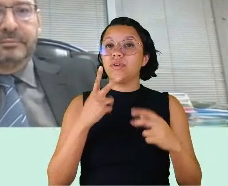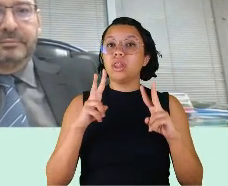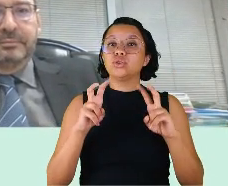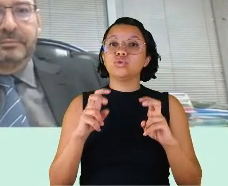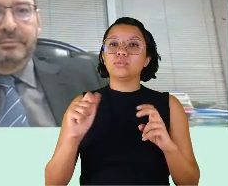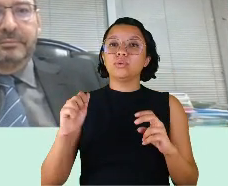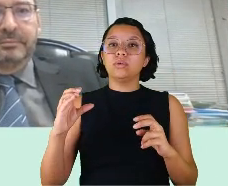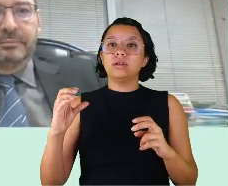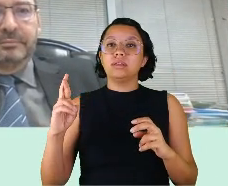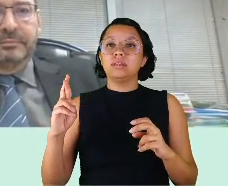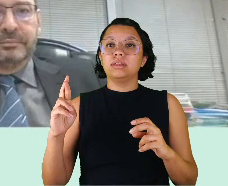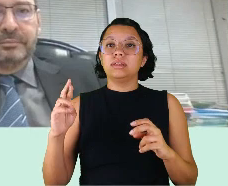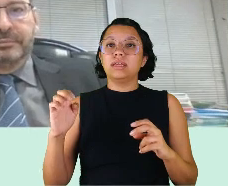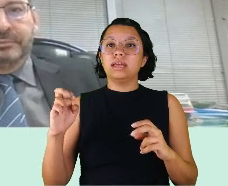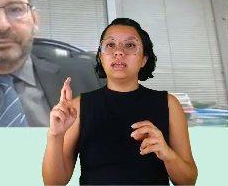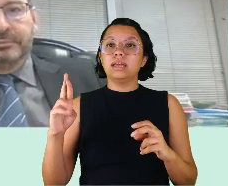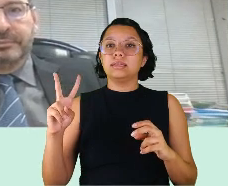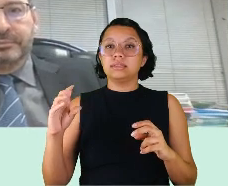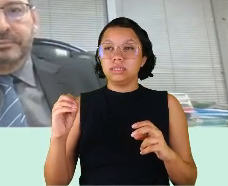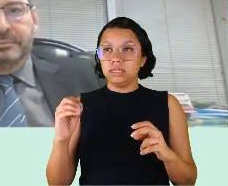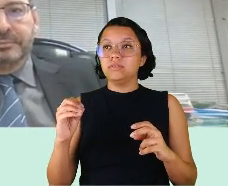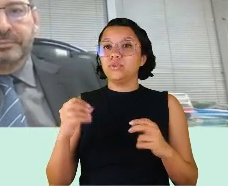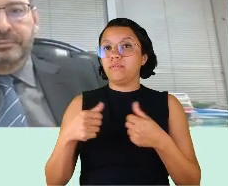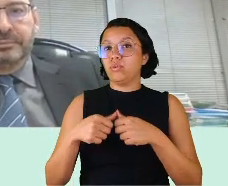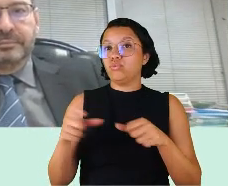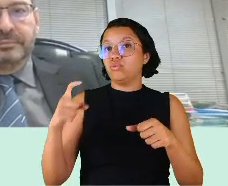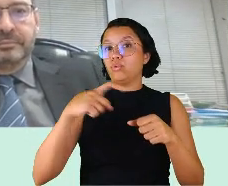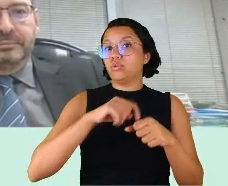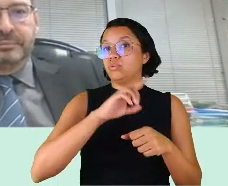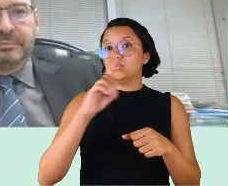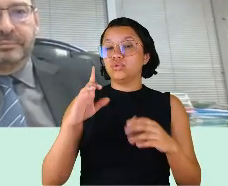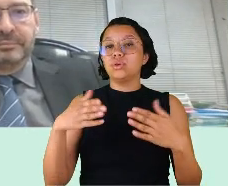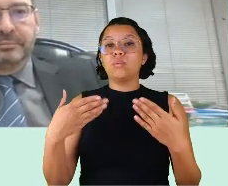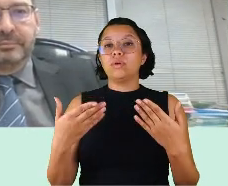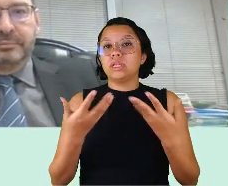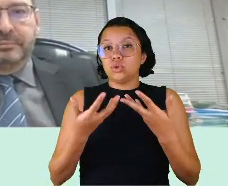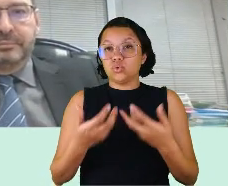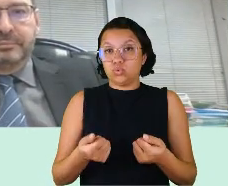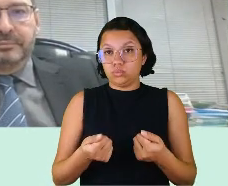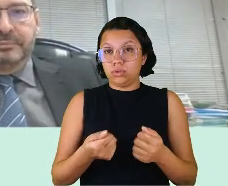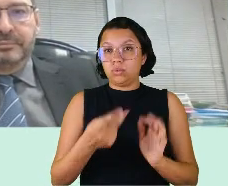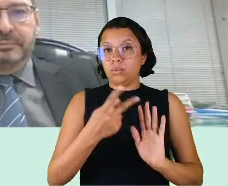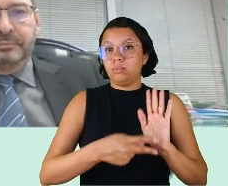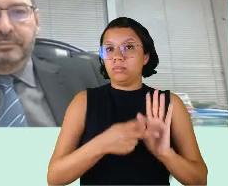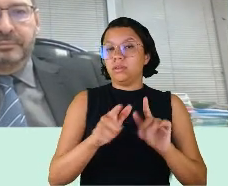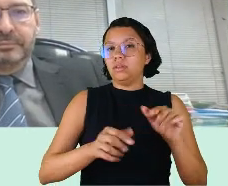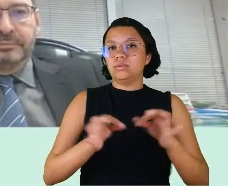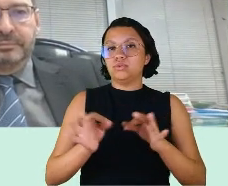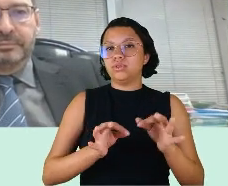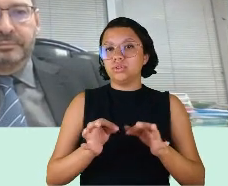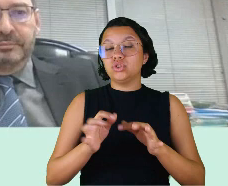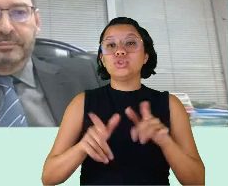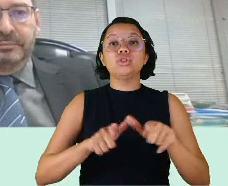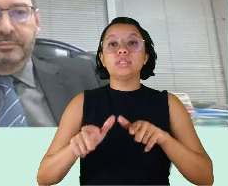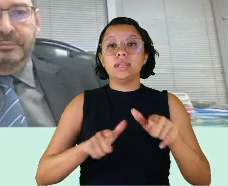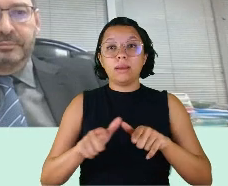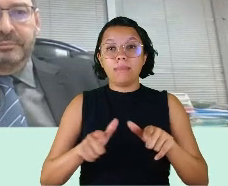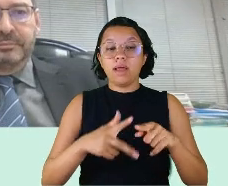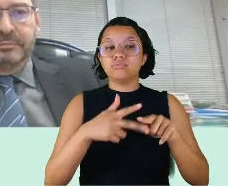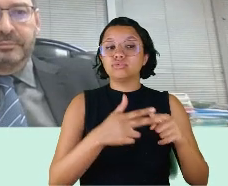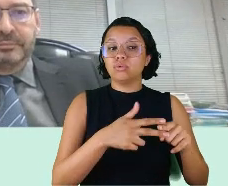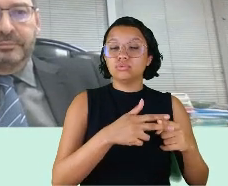aquele acervo que ele ficou de botar em dia lá quando ele assumiu o plano de trabalho nas